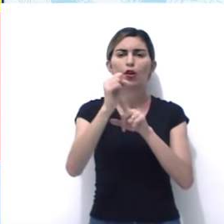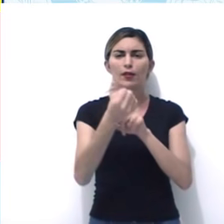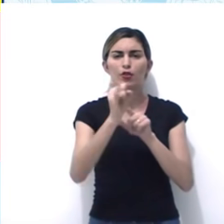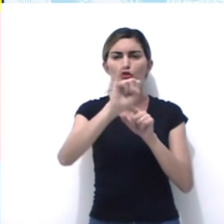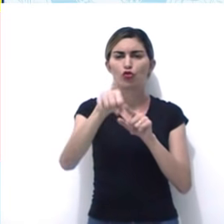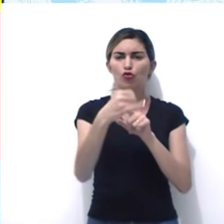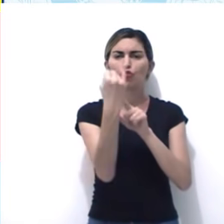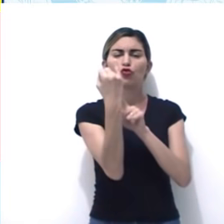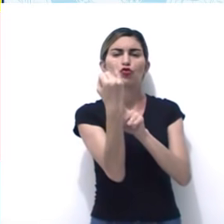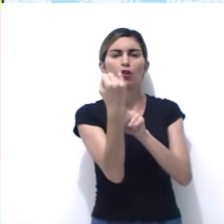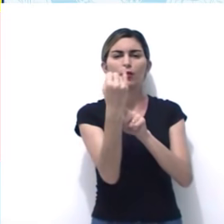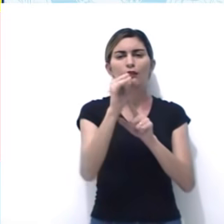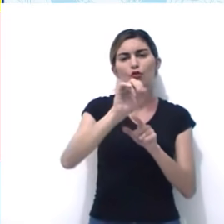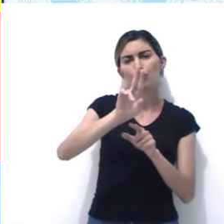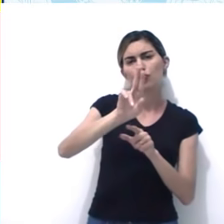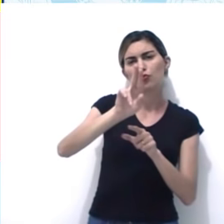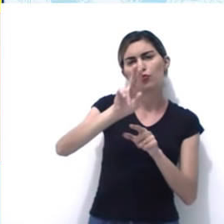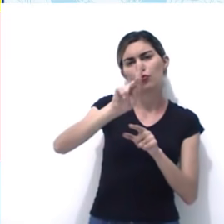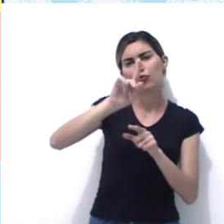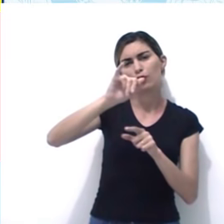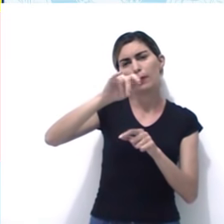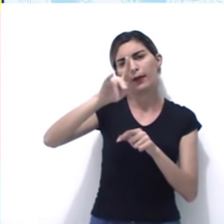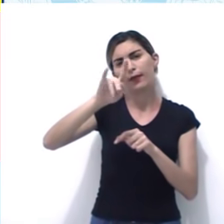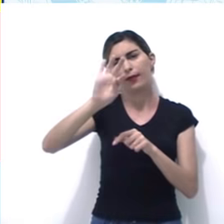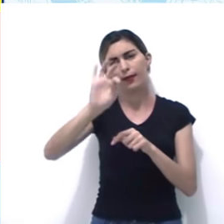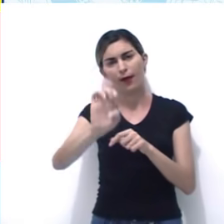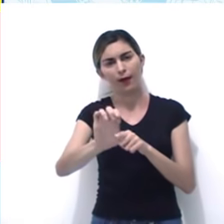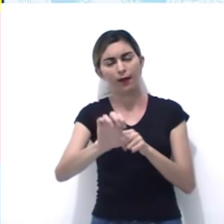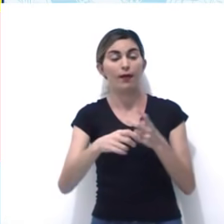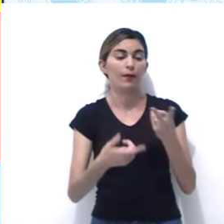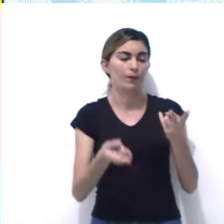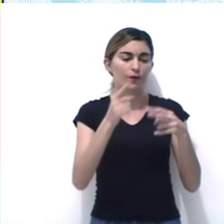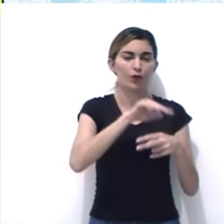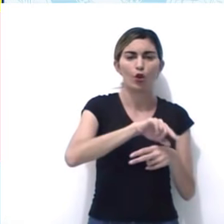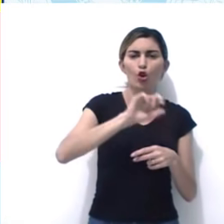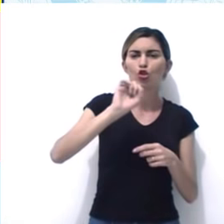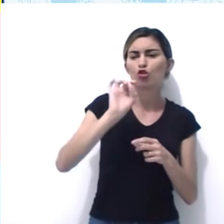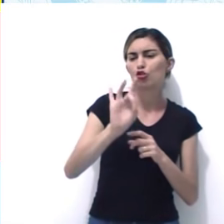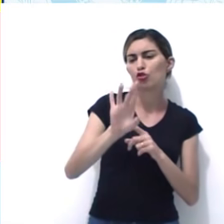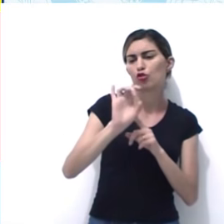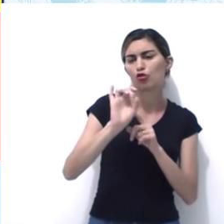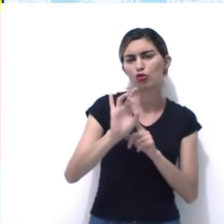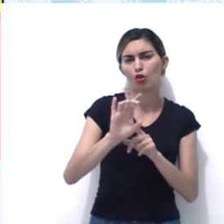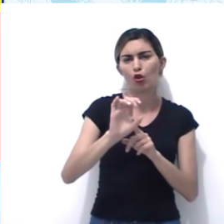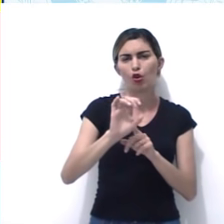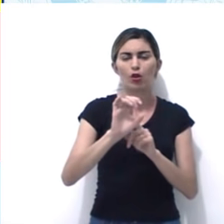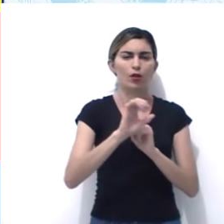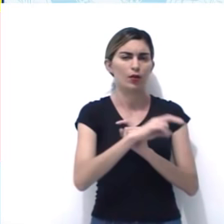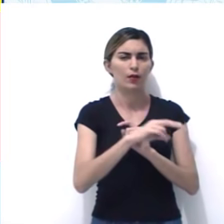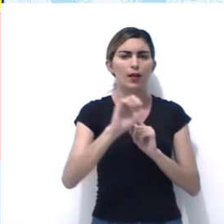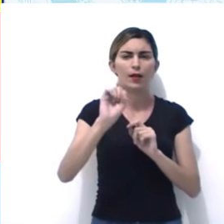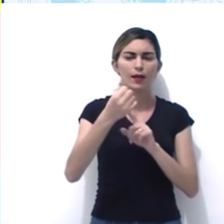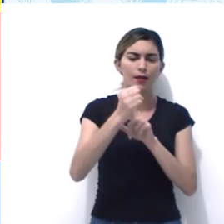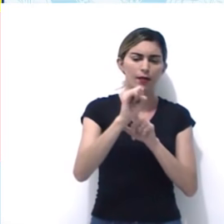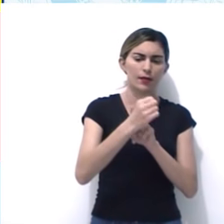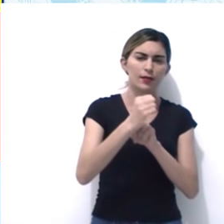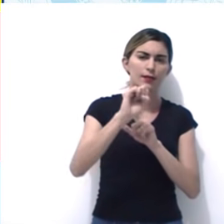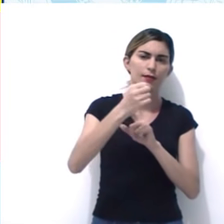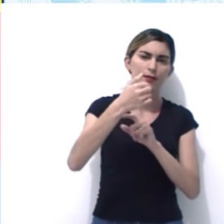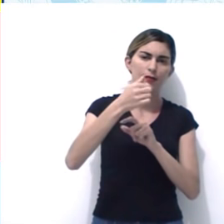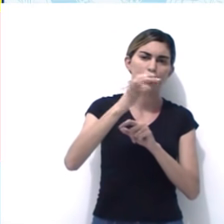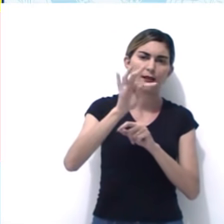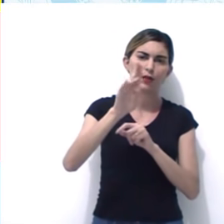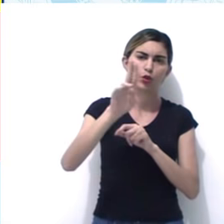j vai lembrar planeta júpiter quando eu digo só a inicial é se vai indicar saturno